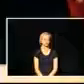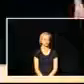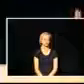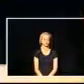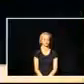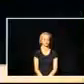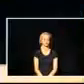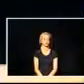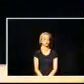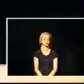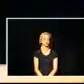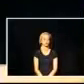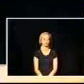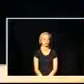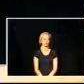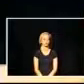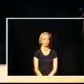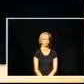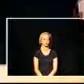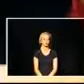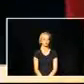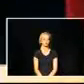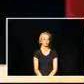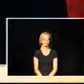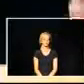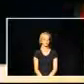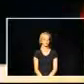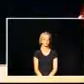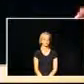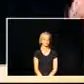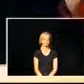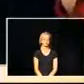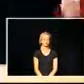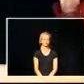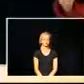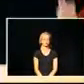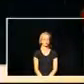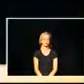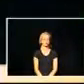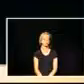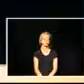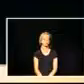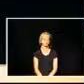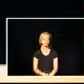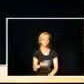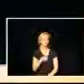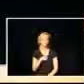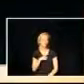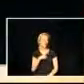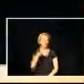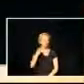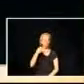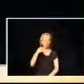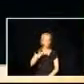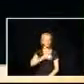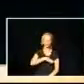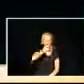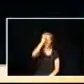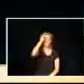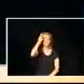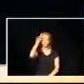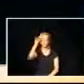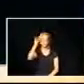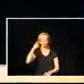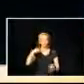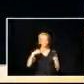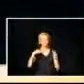de infraestrutura. Tem uma fatura alta com o povo taubatiano, porque deveria estar